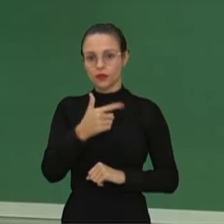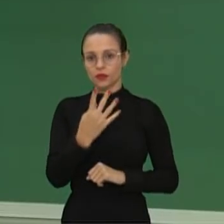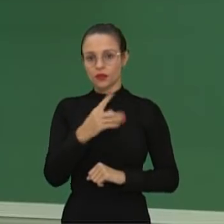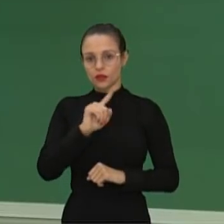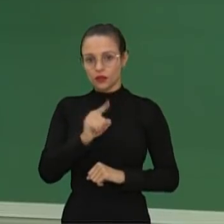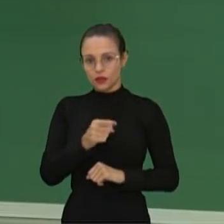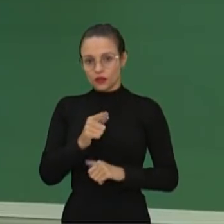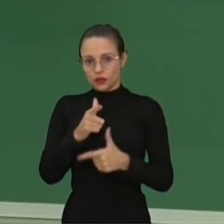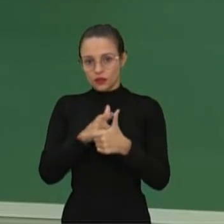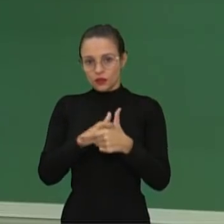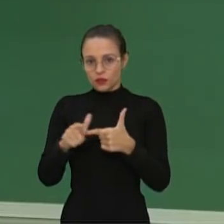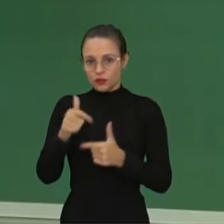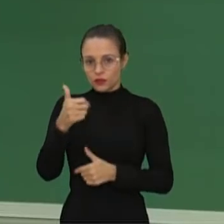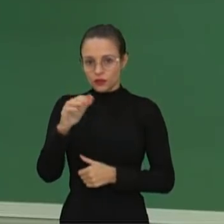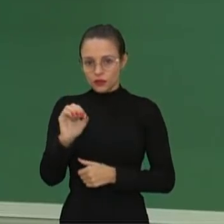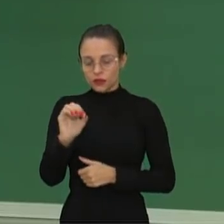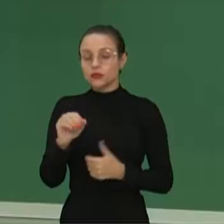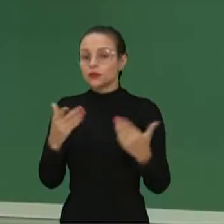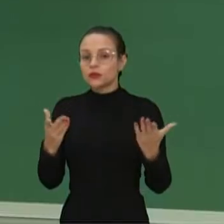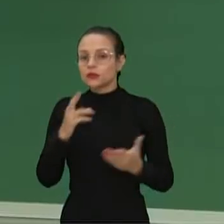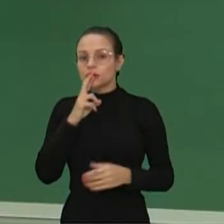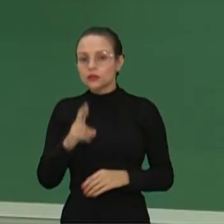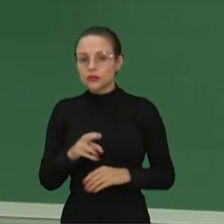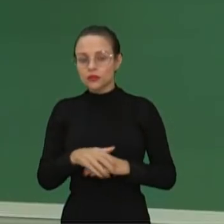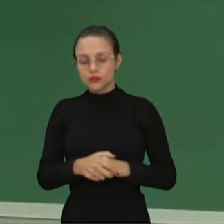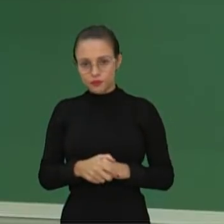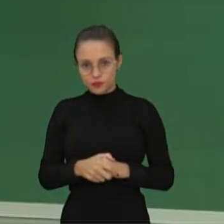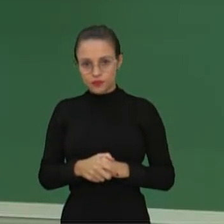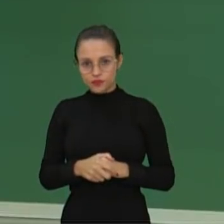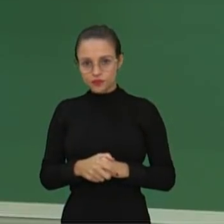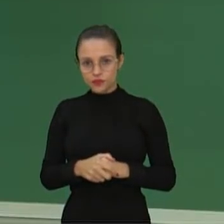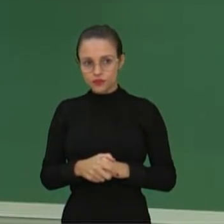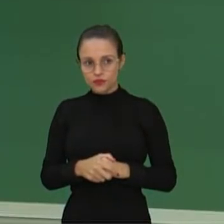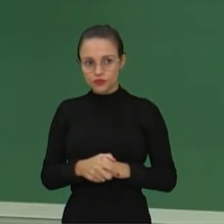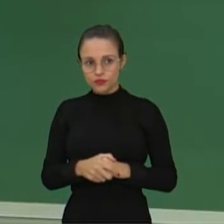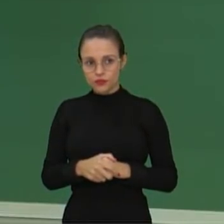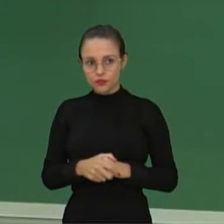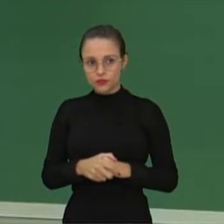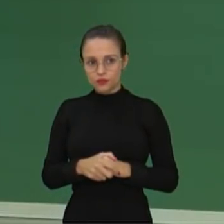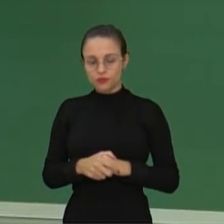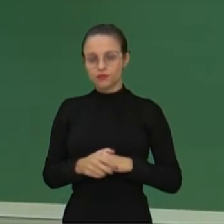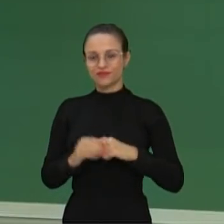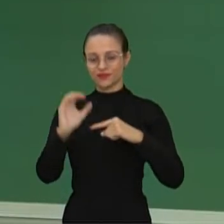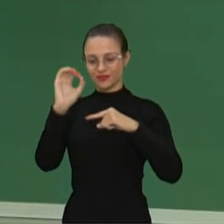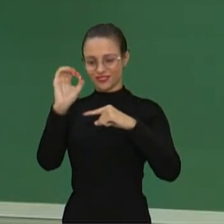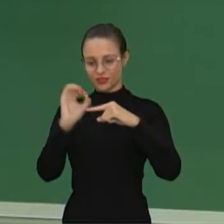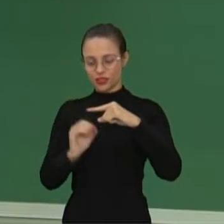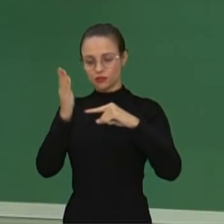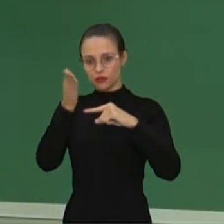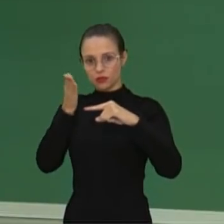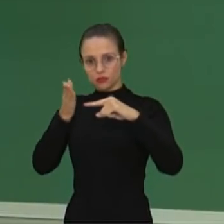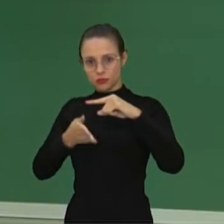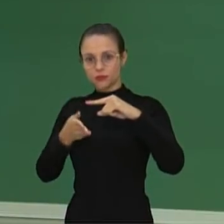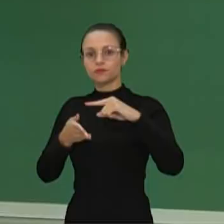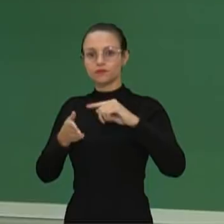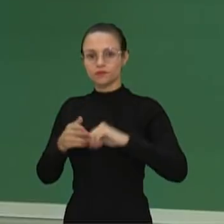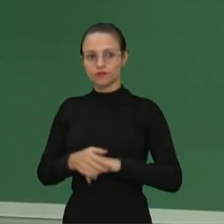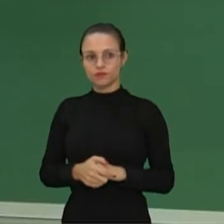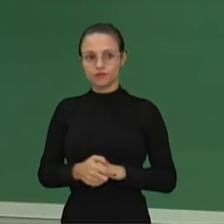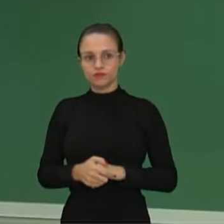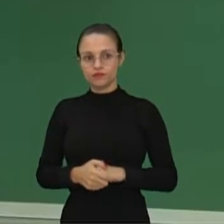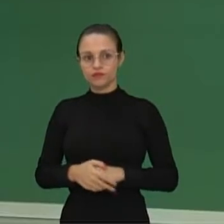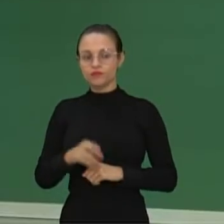24.000 divididos por 10, quanto que dá? Eu vou simplificar um zero com o outro, né? Que é o décimo ali.